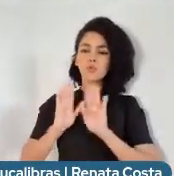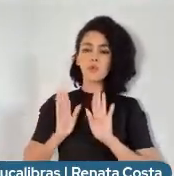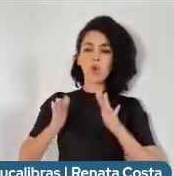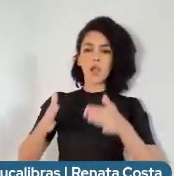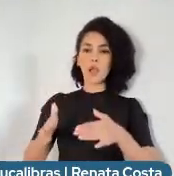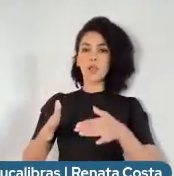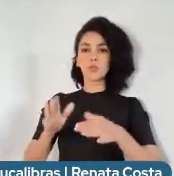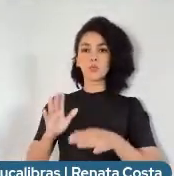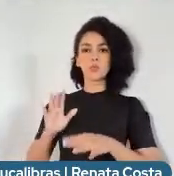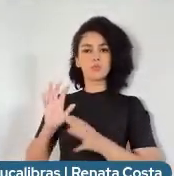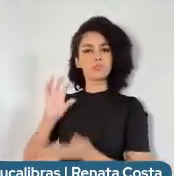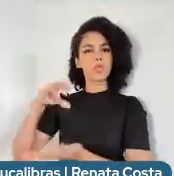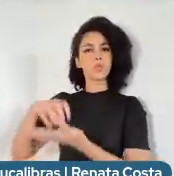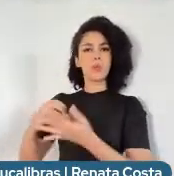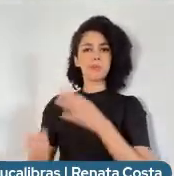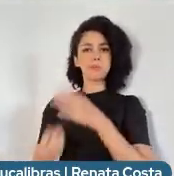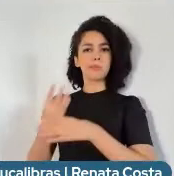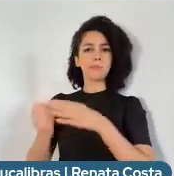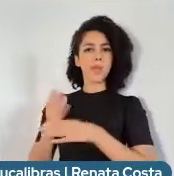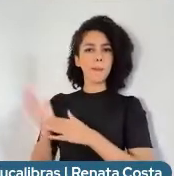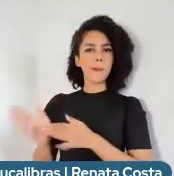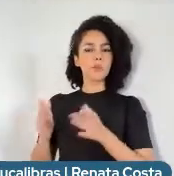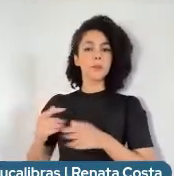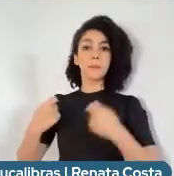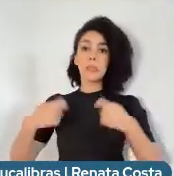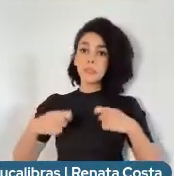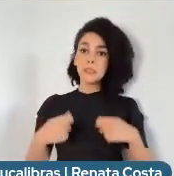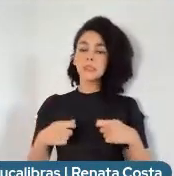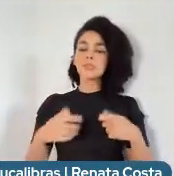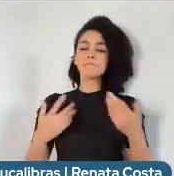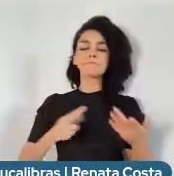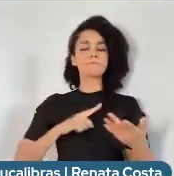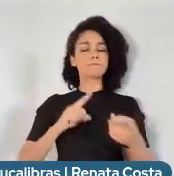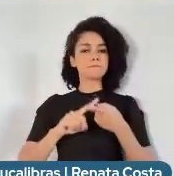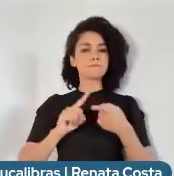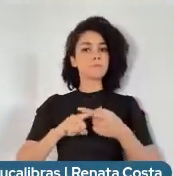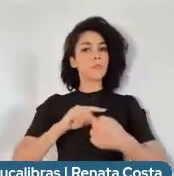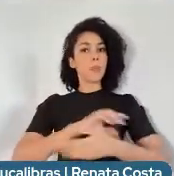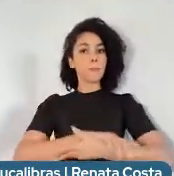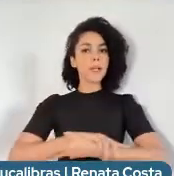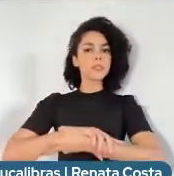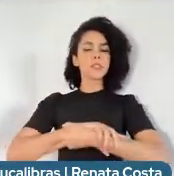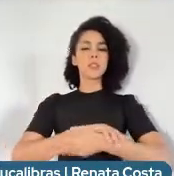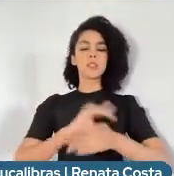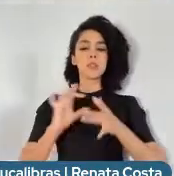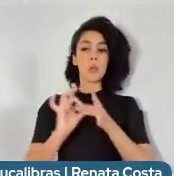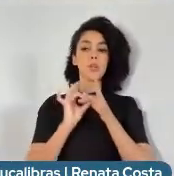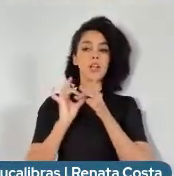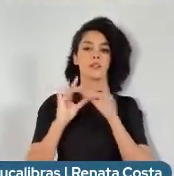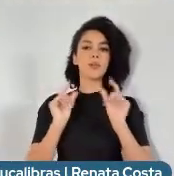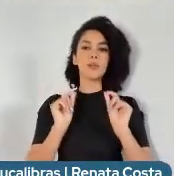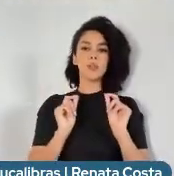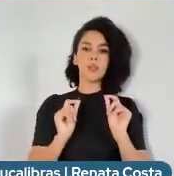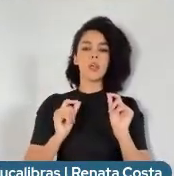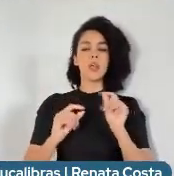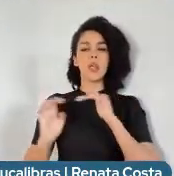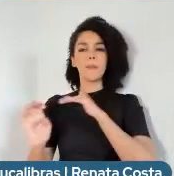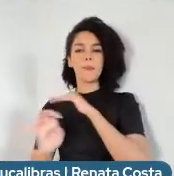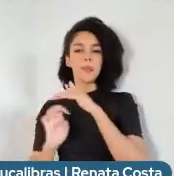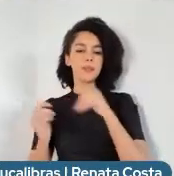produtivo precisa. Então, que haja uma sinergia também entre os nossos ecossistemas de inovação, entre as nossas